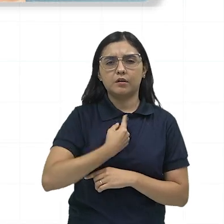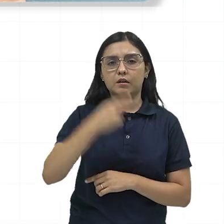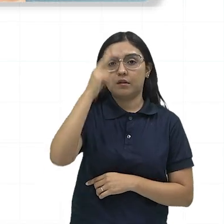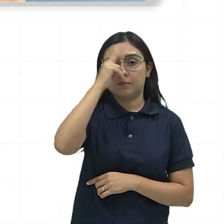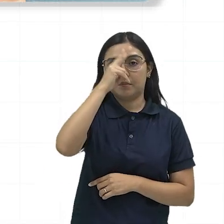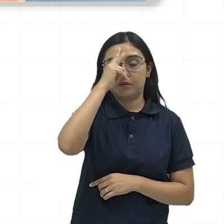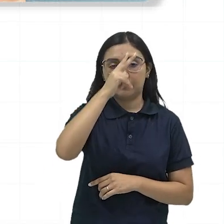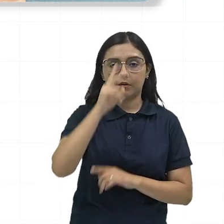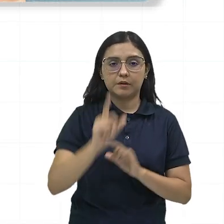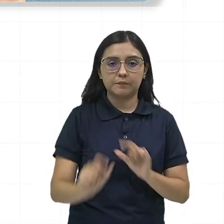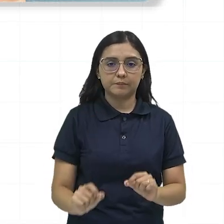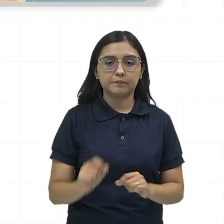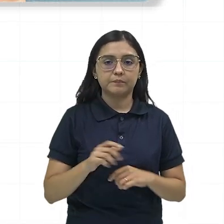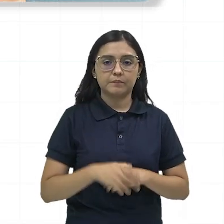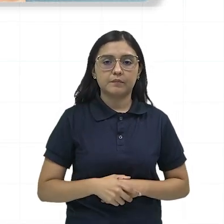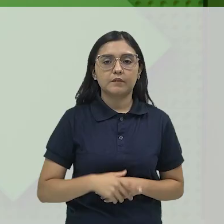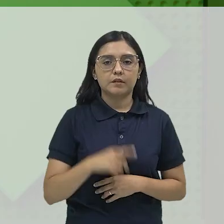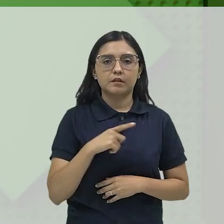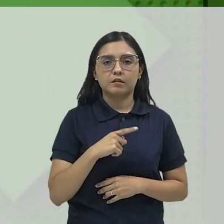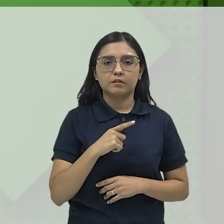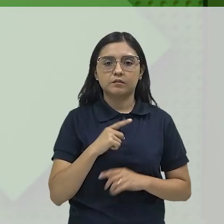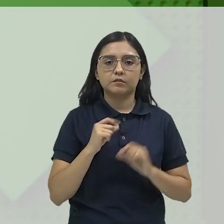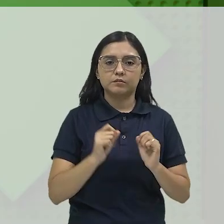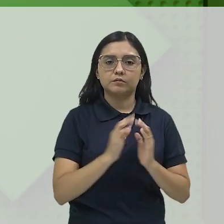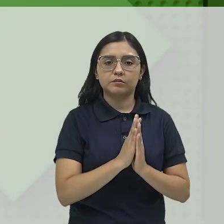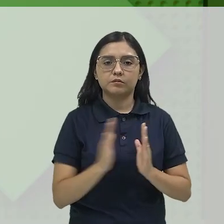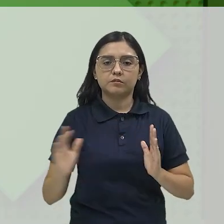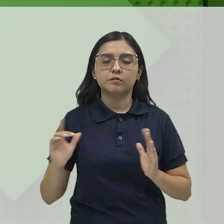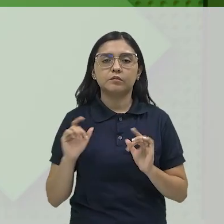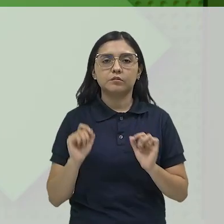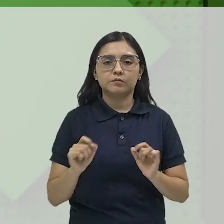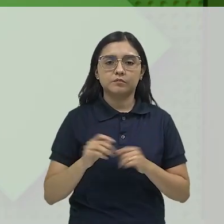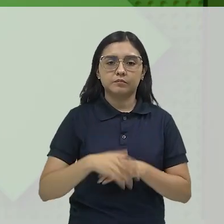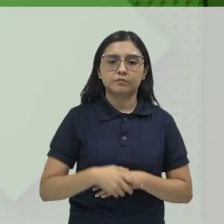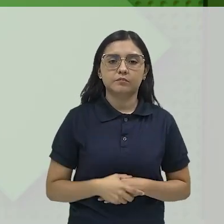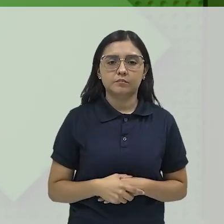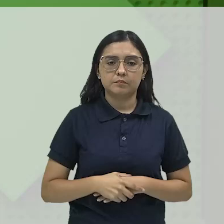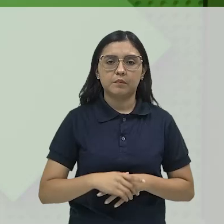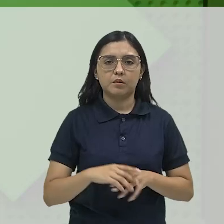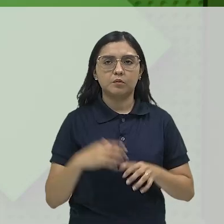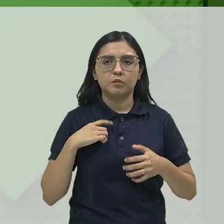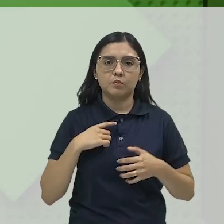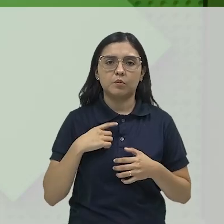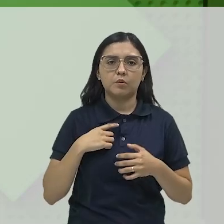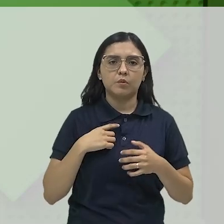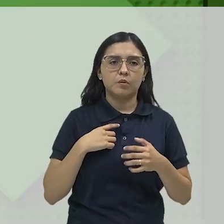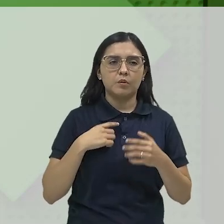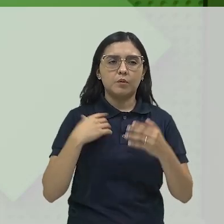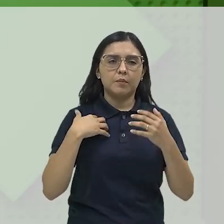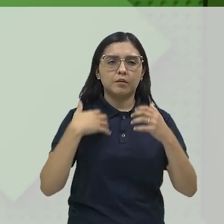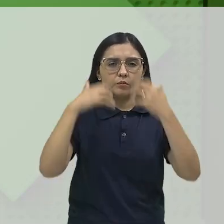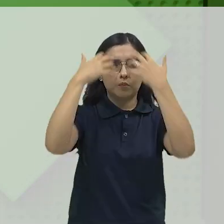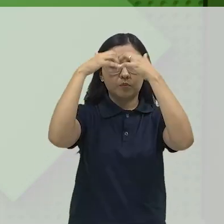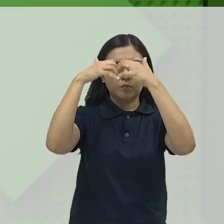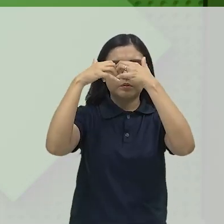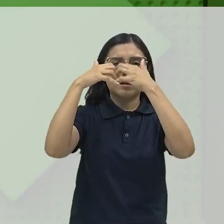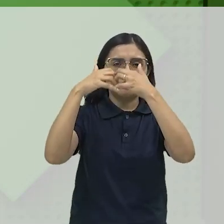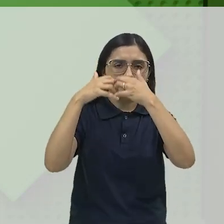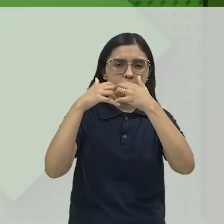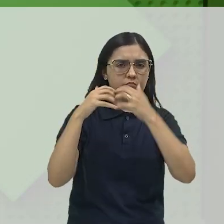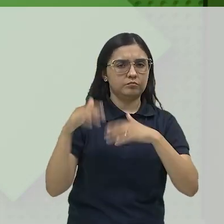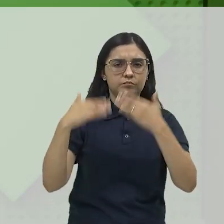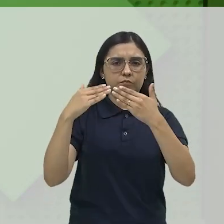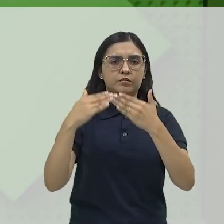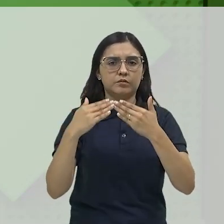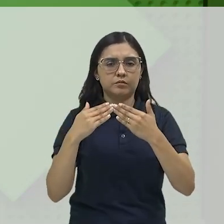que esse mesmo ritmo ele não vai ser acompanhado pelo psicológico dessa criança, né? Que muitas